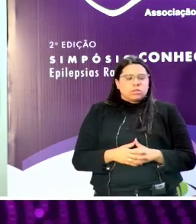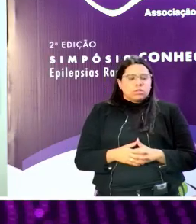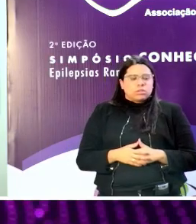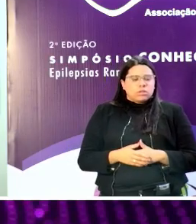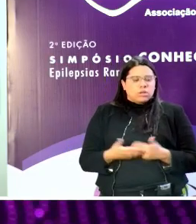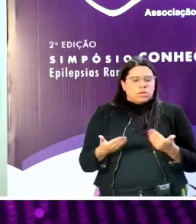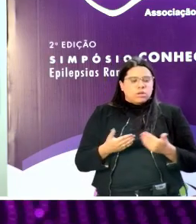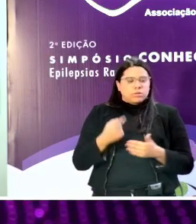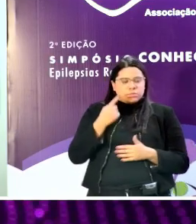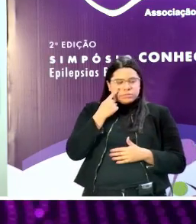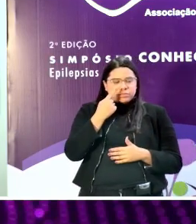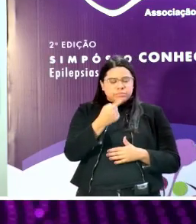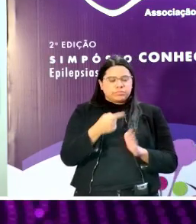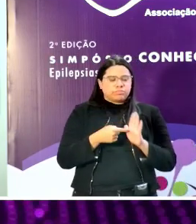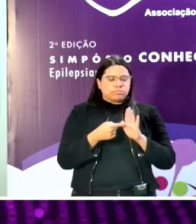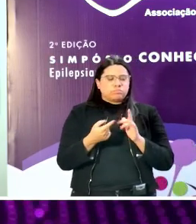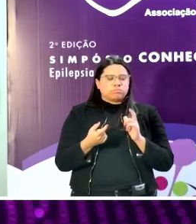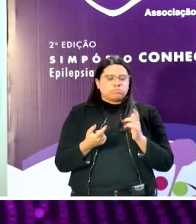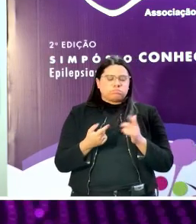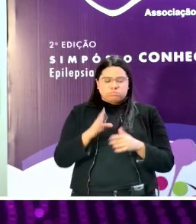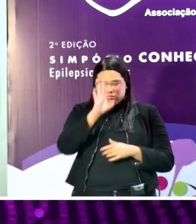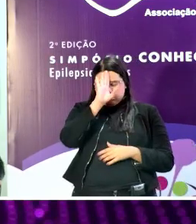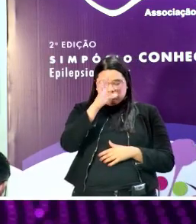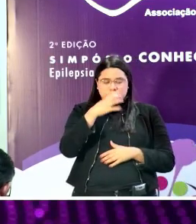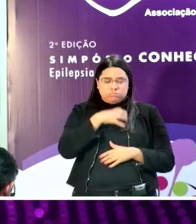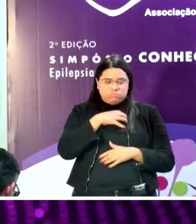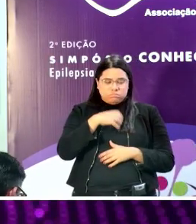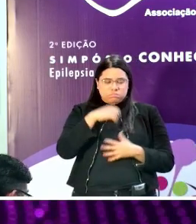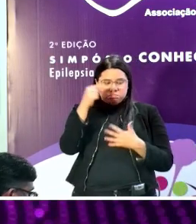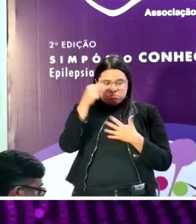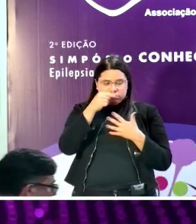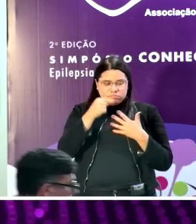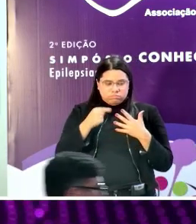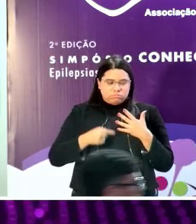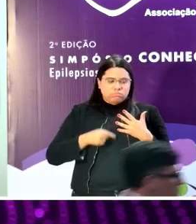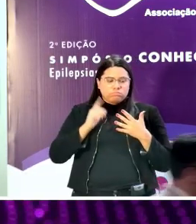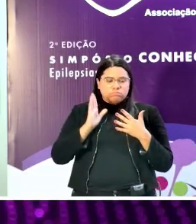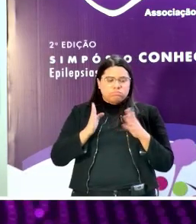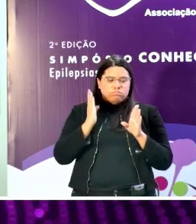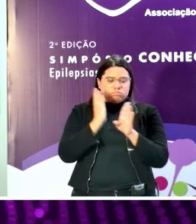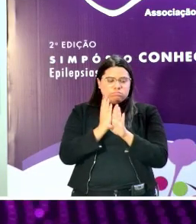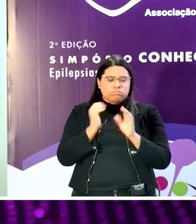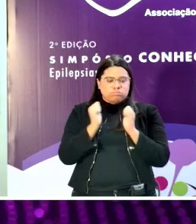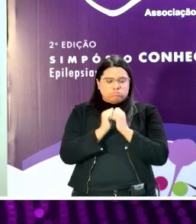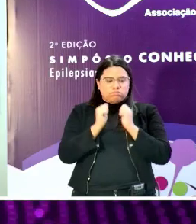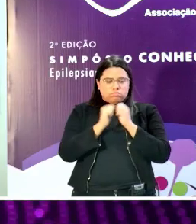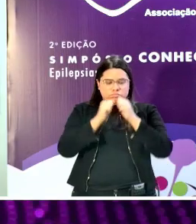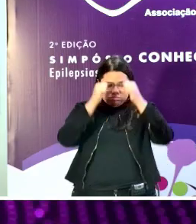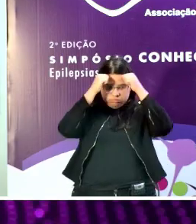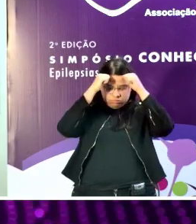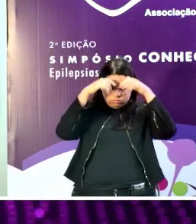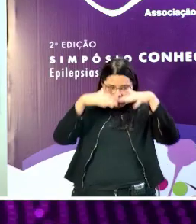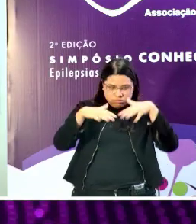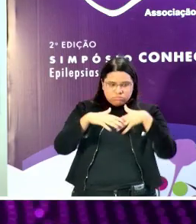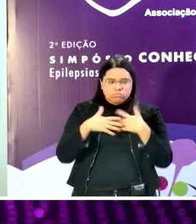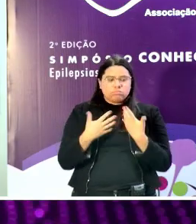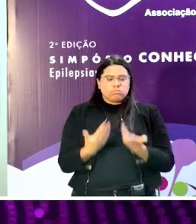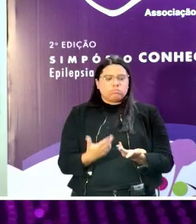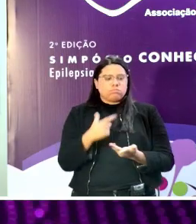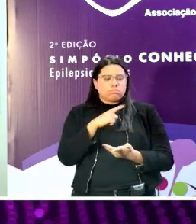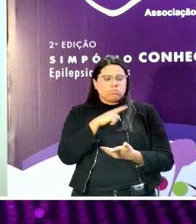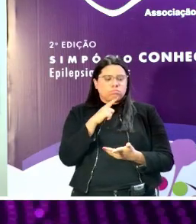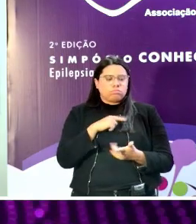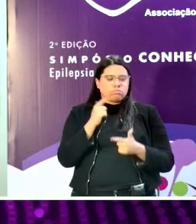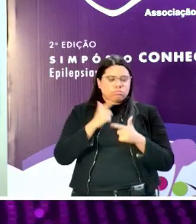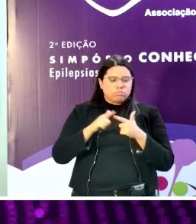menos os principais sintomas dos nossos pacientes, né? A maioria deles são diagnosticados com autismo. A gente tem